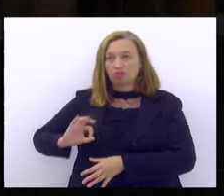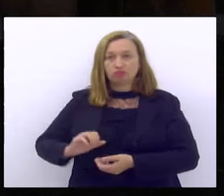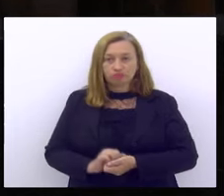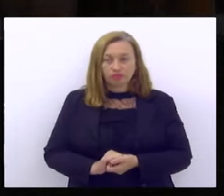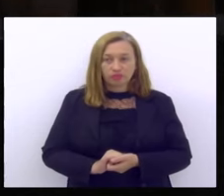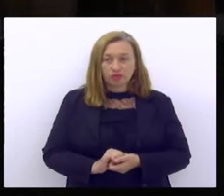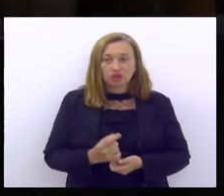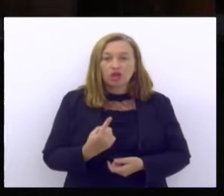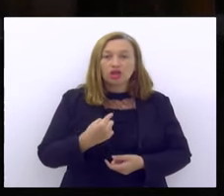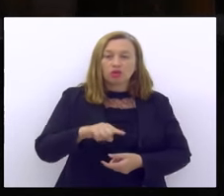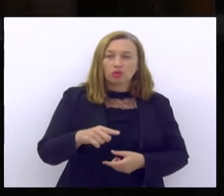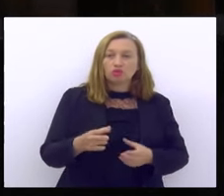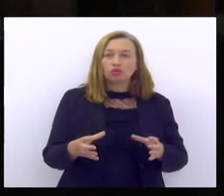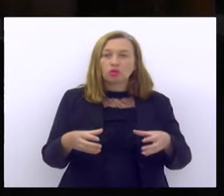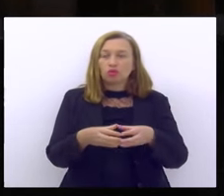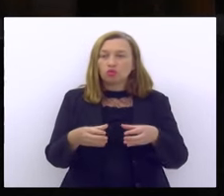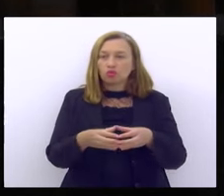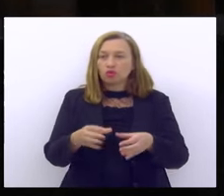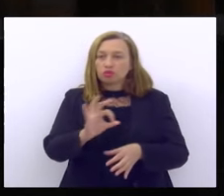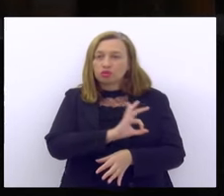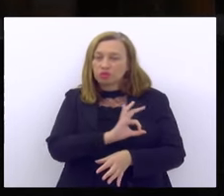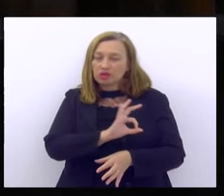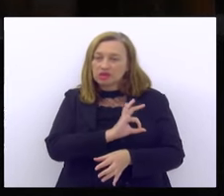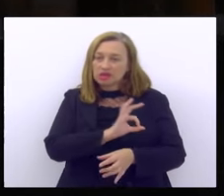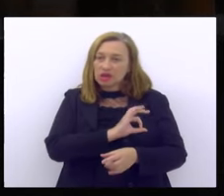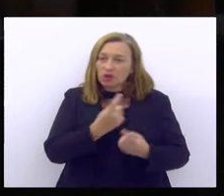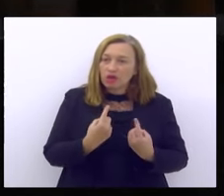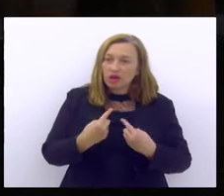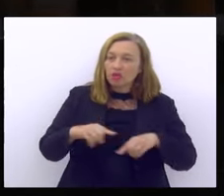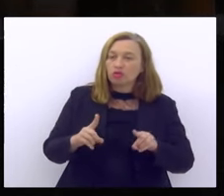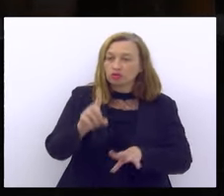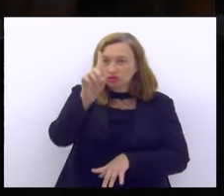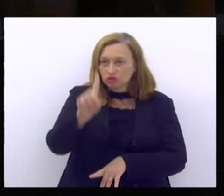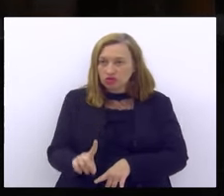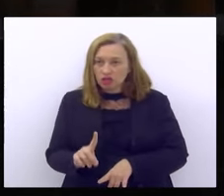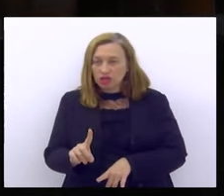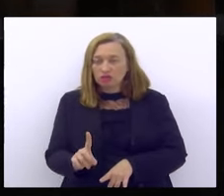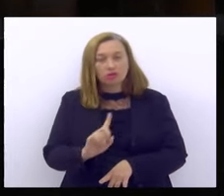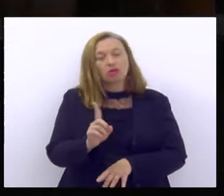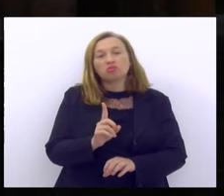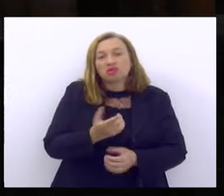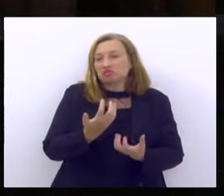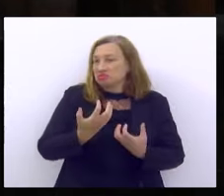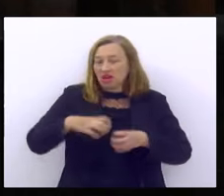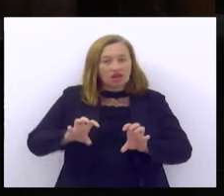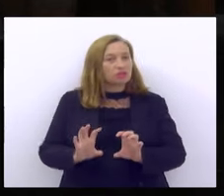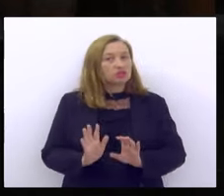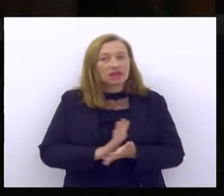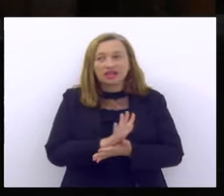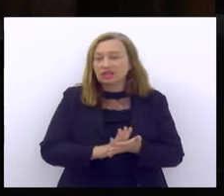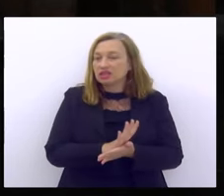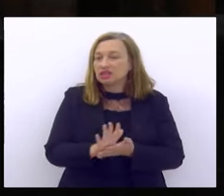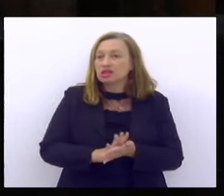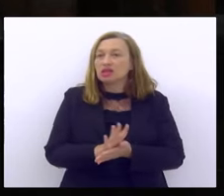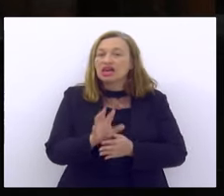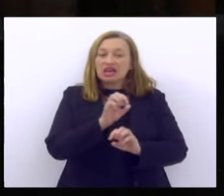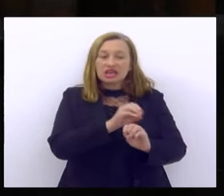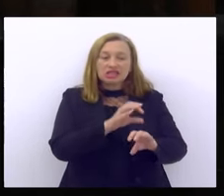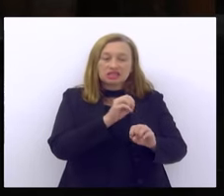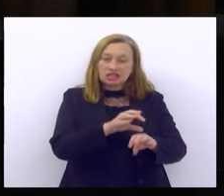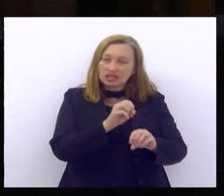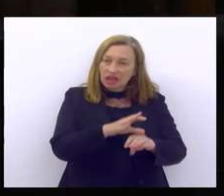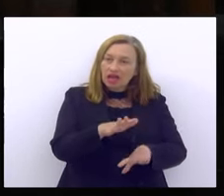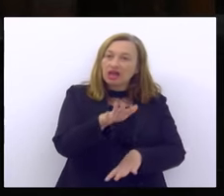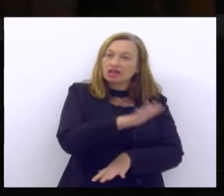policial violadora. Não é essa a lógica que queremos, não é ensinar para as nossas crianças a se